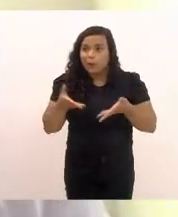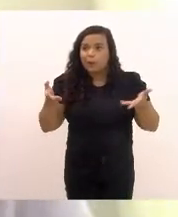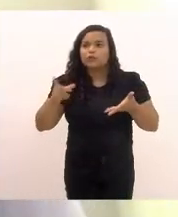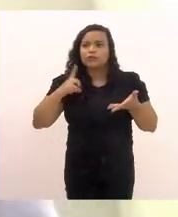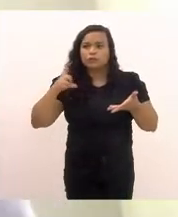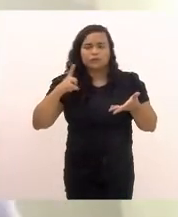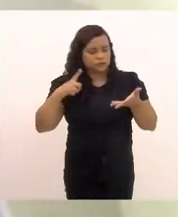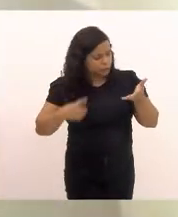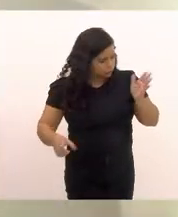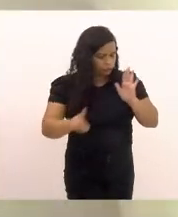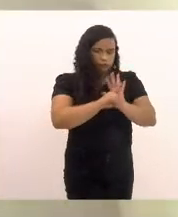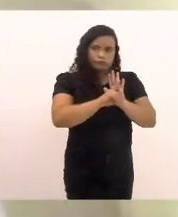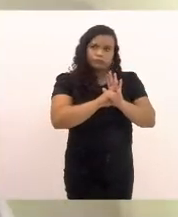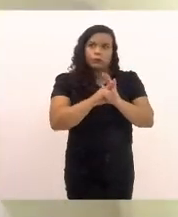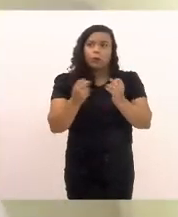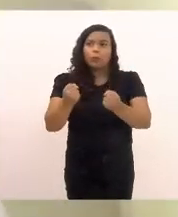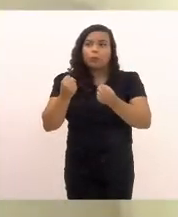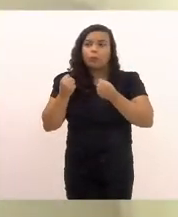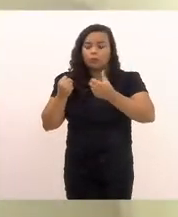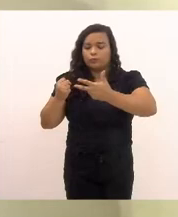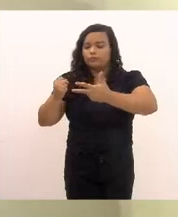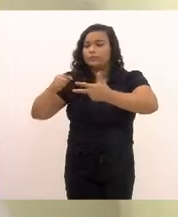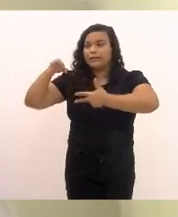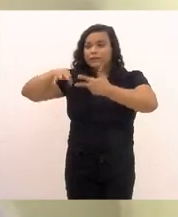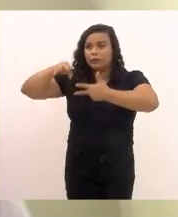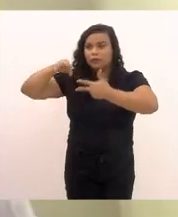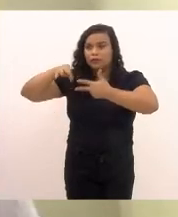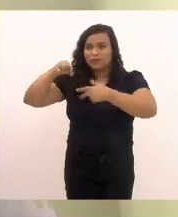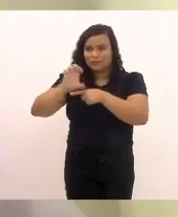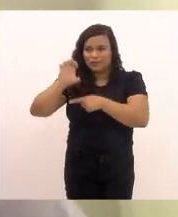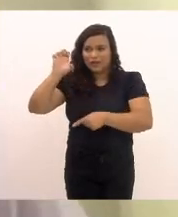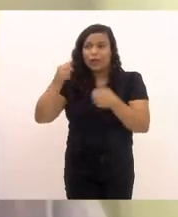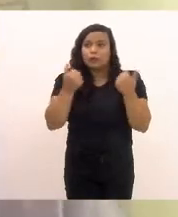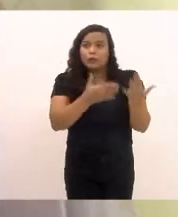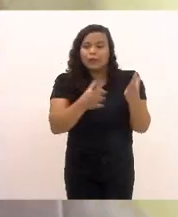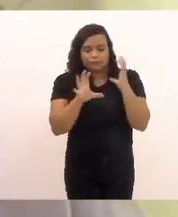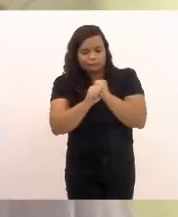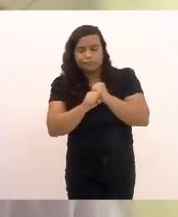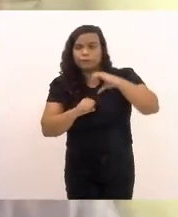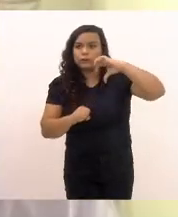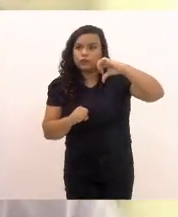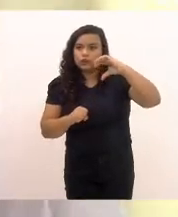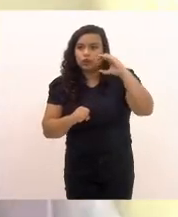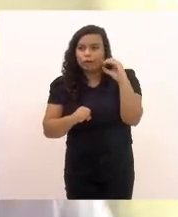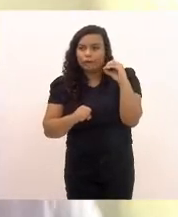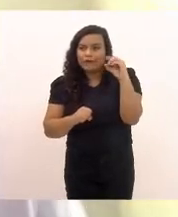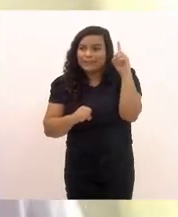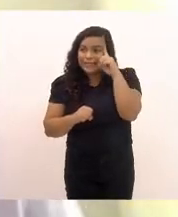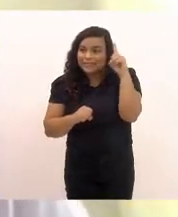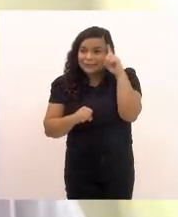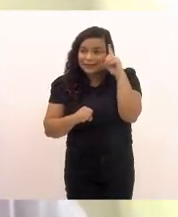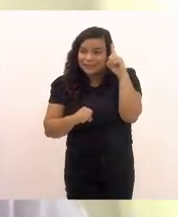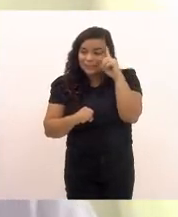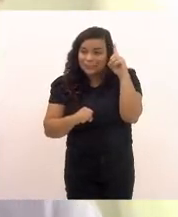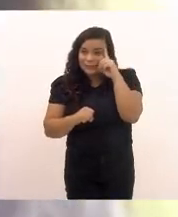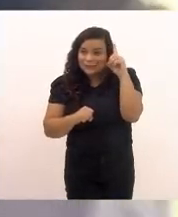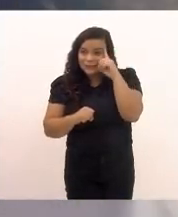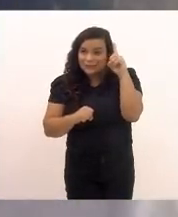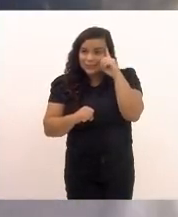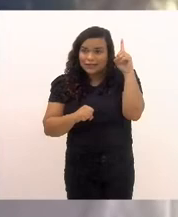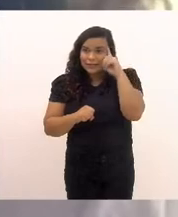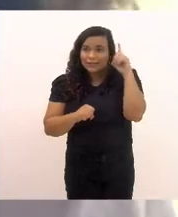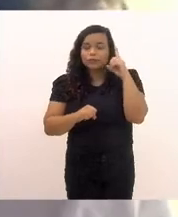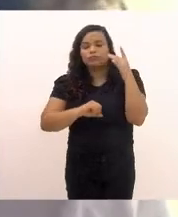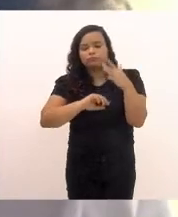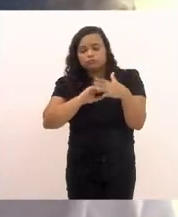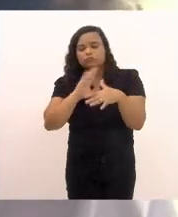Poder Executivo Estadual dá até 90 dias para contar, dentro do estágio probatório, o exercício de